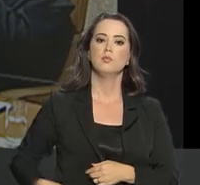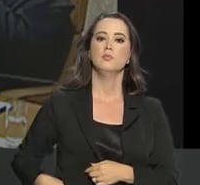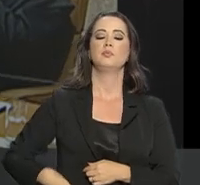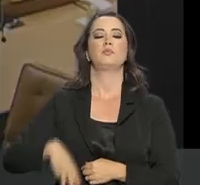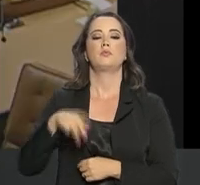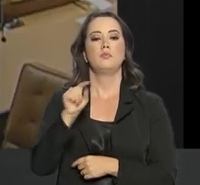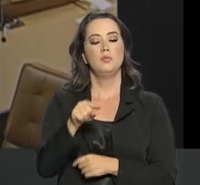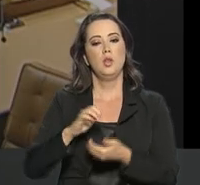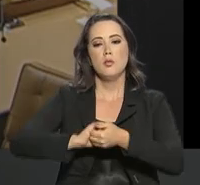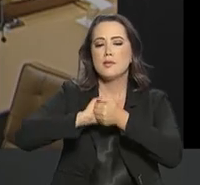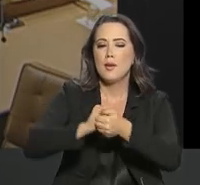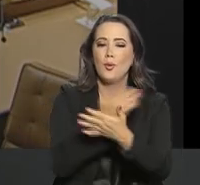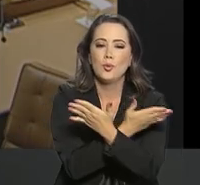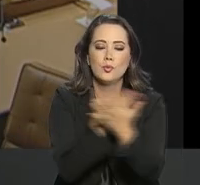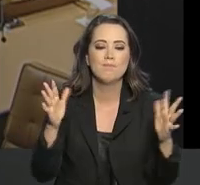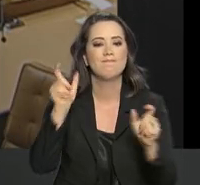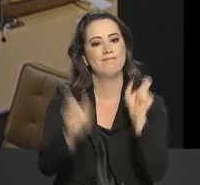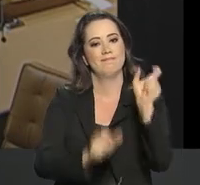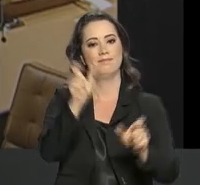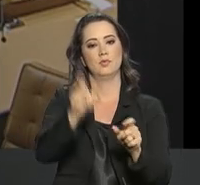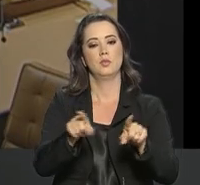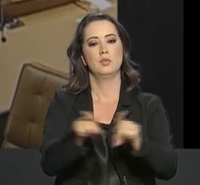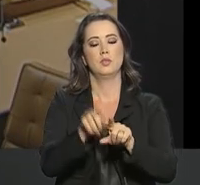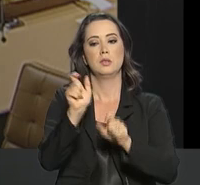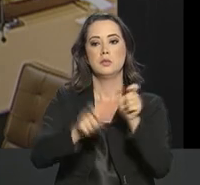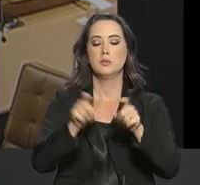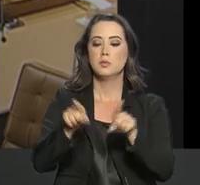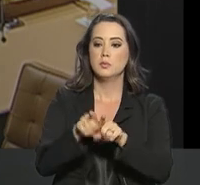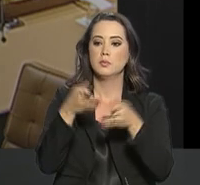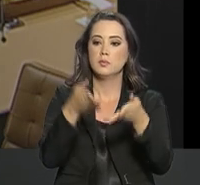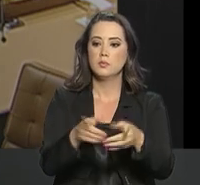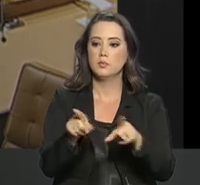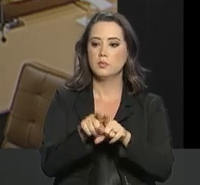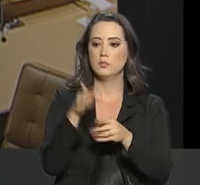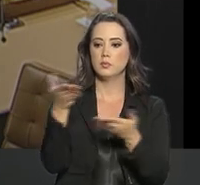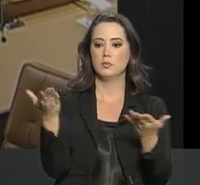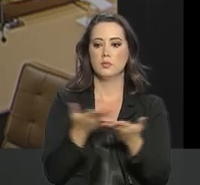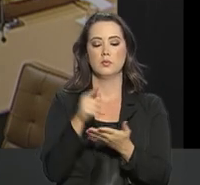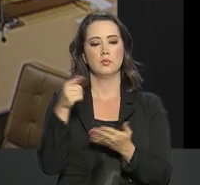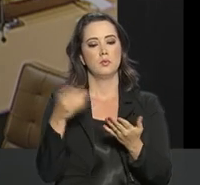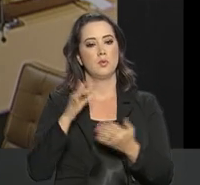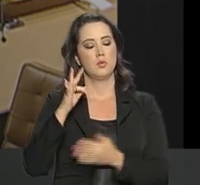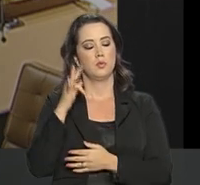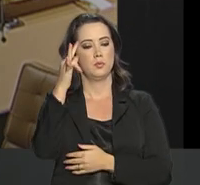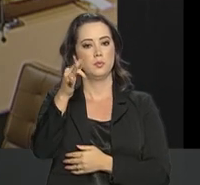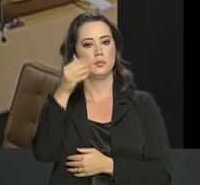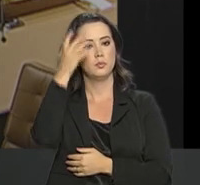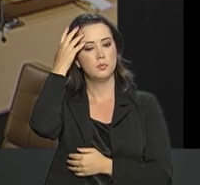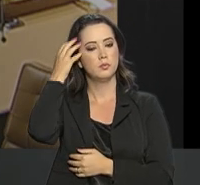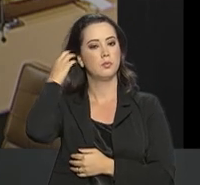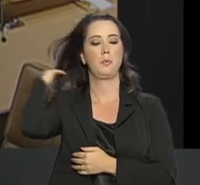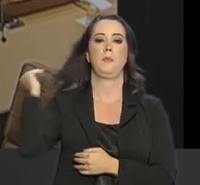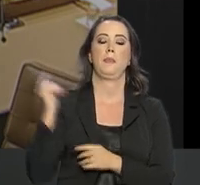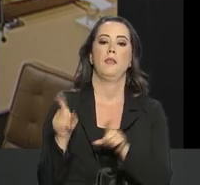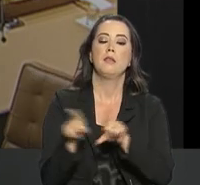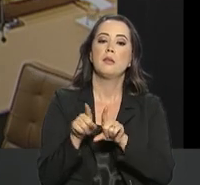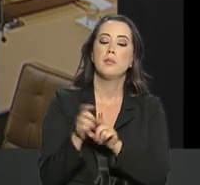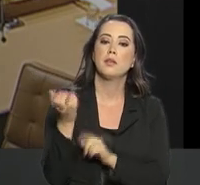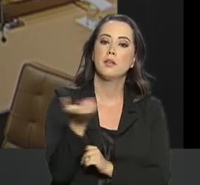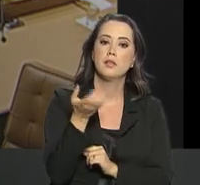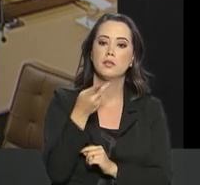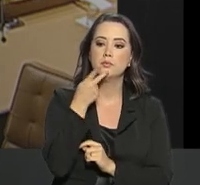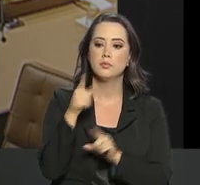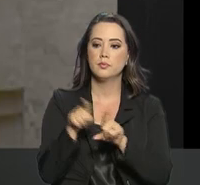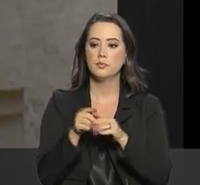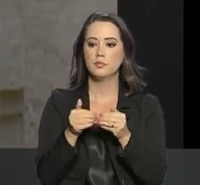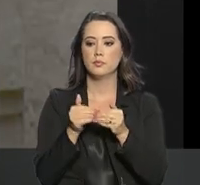quem saúdo todos os demais componentes desta casa, os atuais e os do passado. E quero inauguralmente dizer,